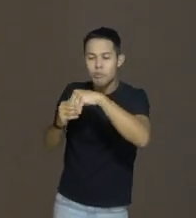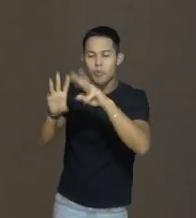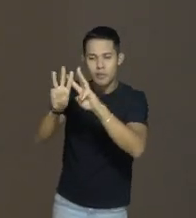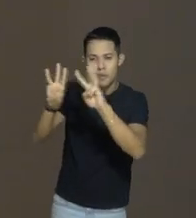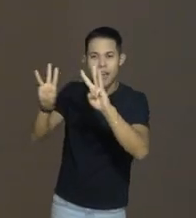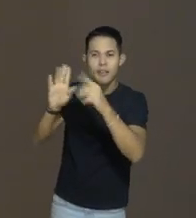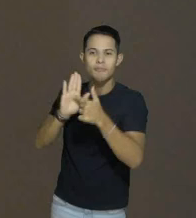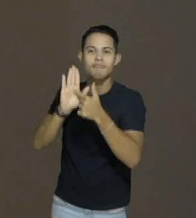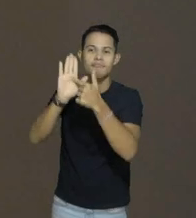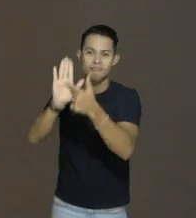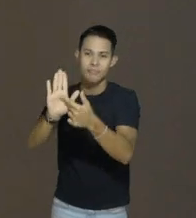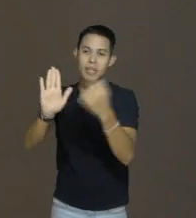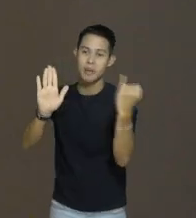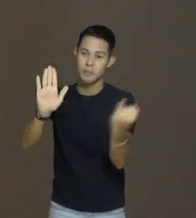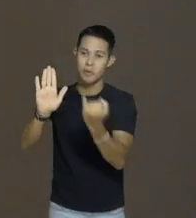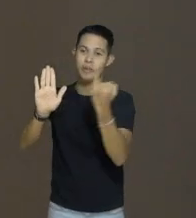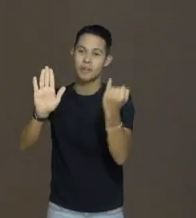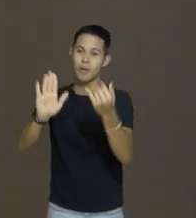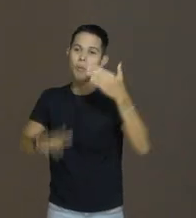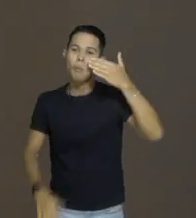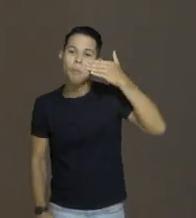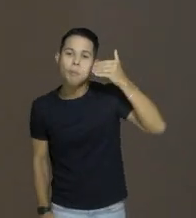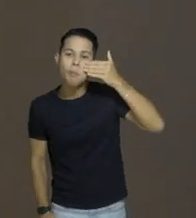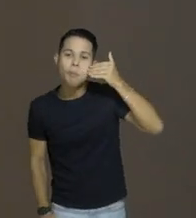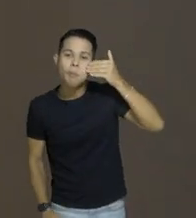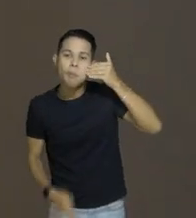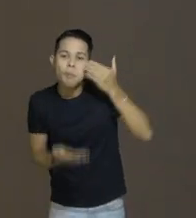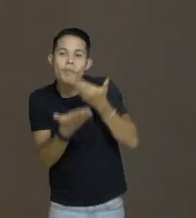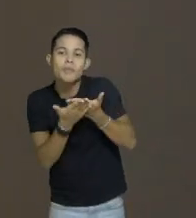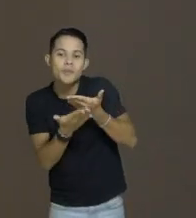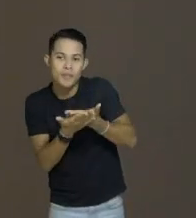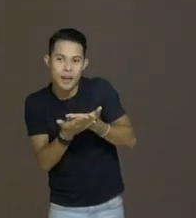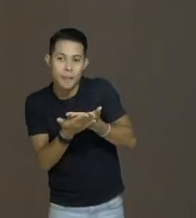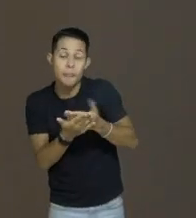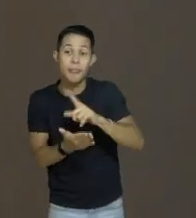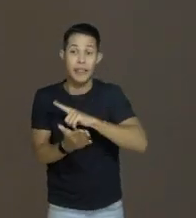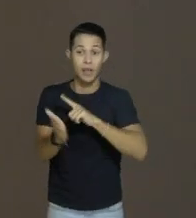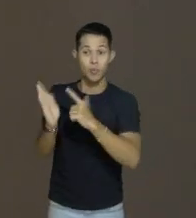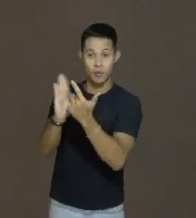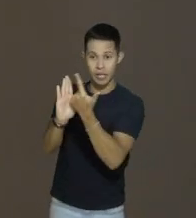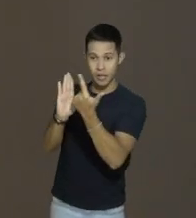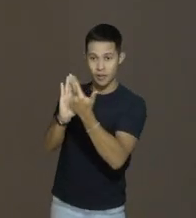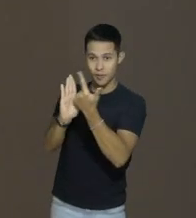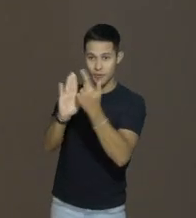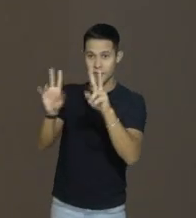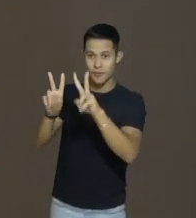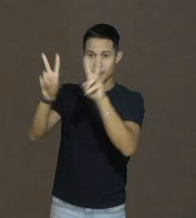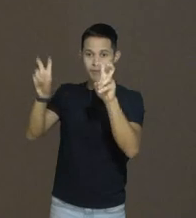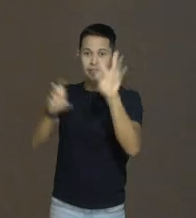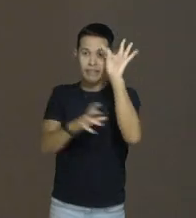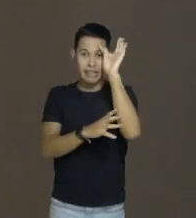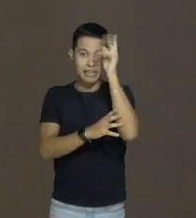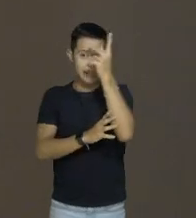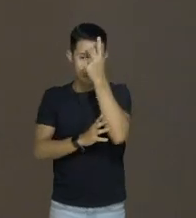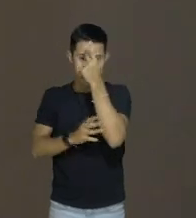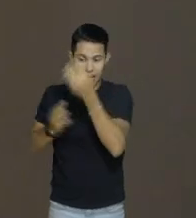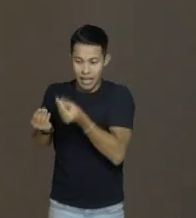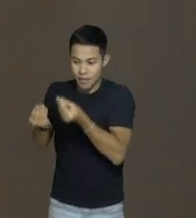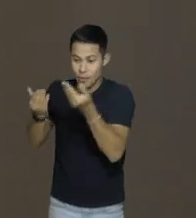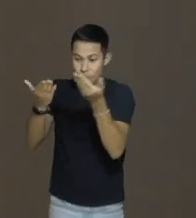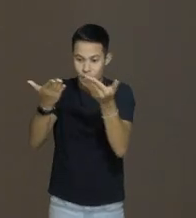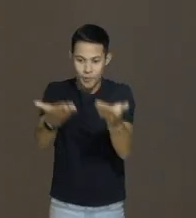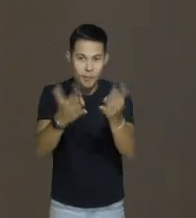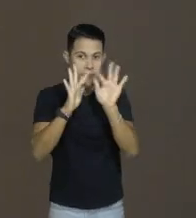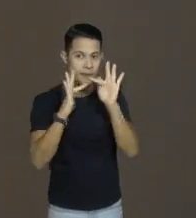né? Eu sempre dou para a família ler a cartilha do TDAH, para a família entender, né, o que a criança